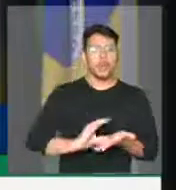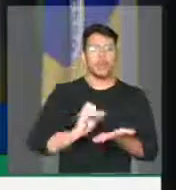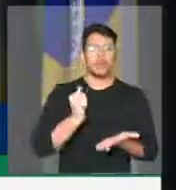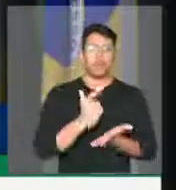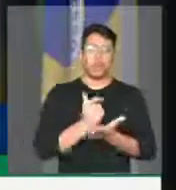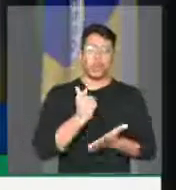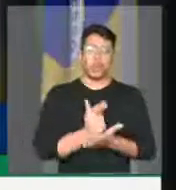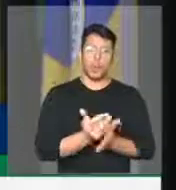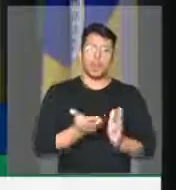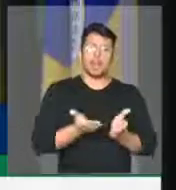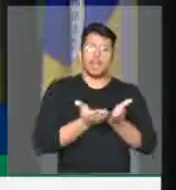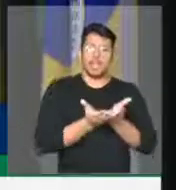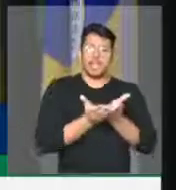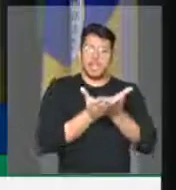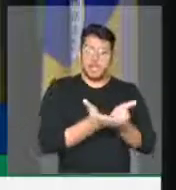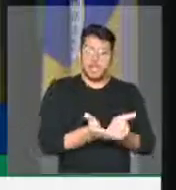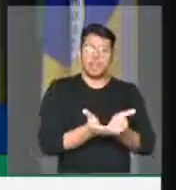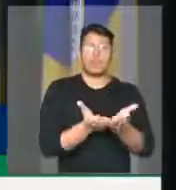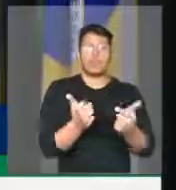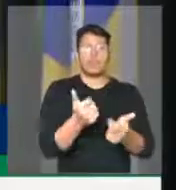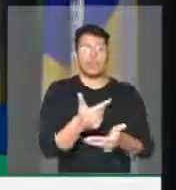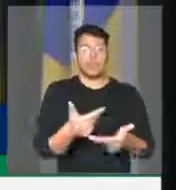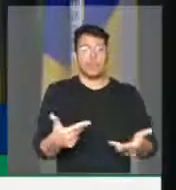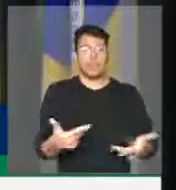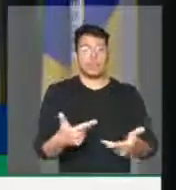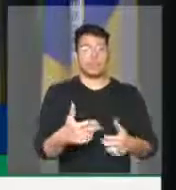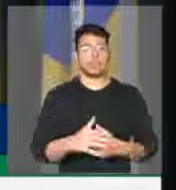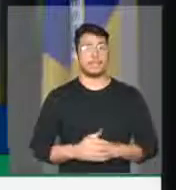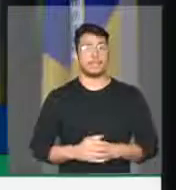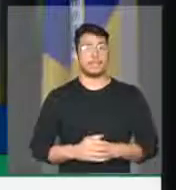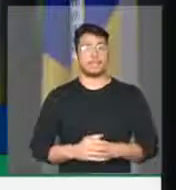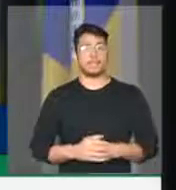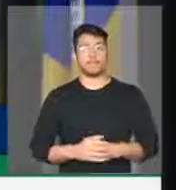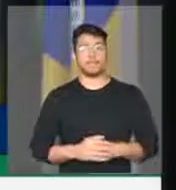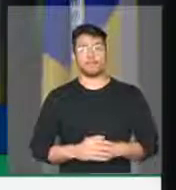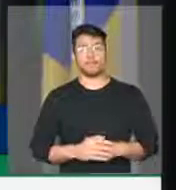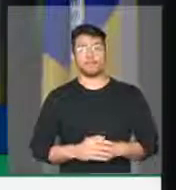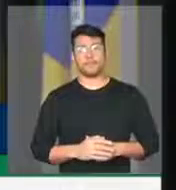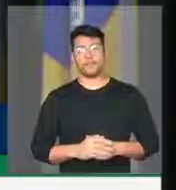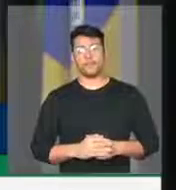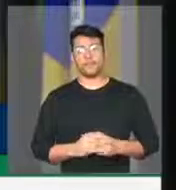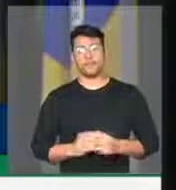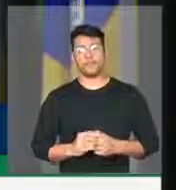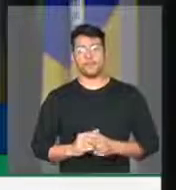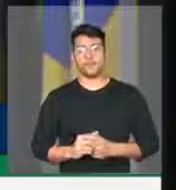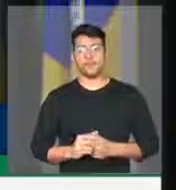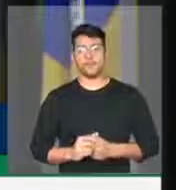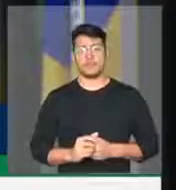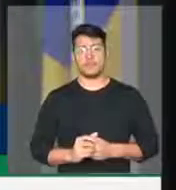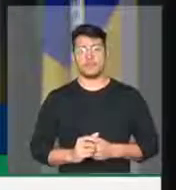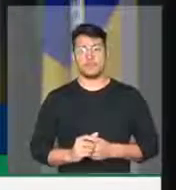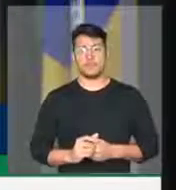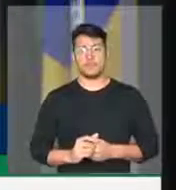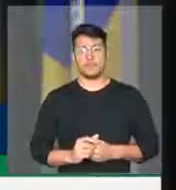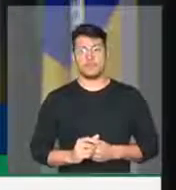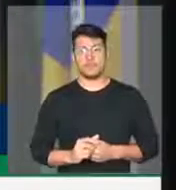corvetas importadas, talvez fosse até mais interessante do ponto de